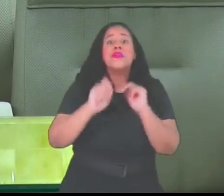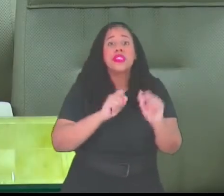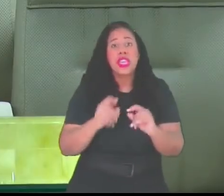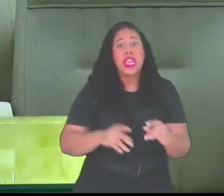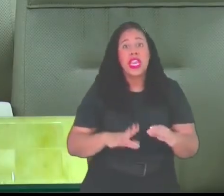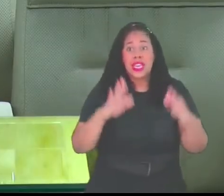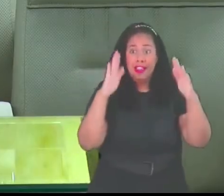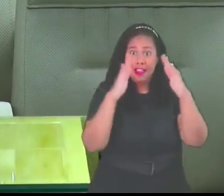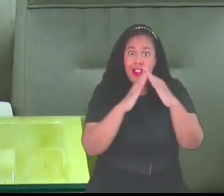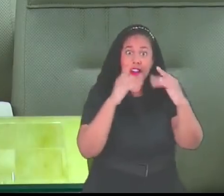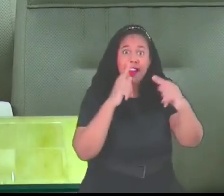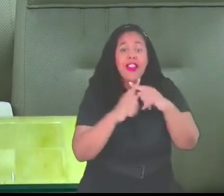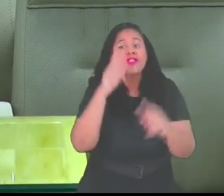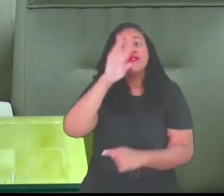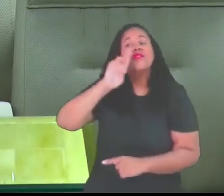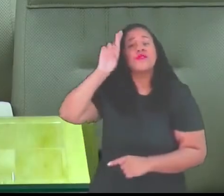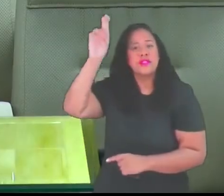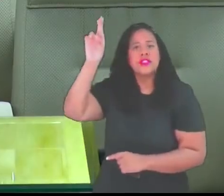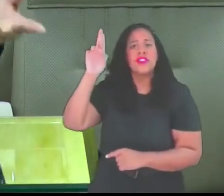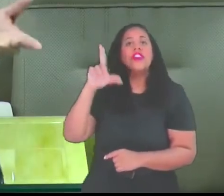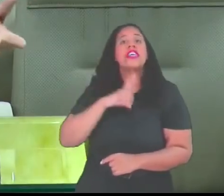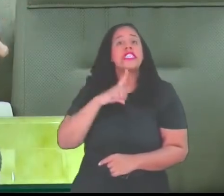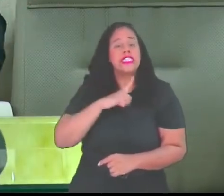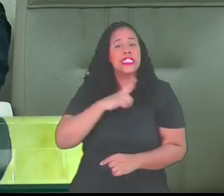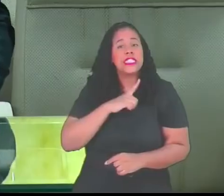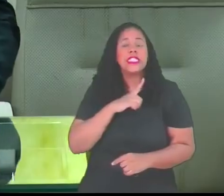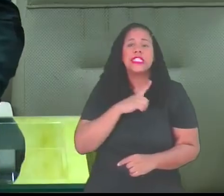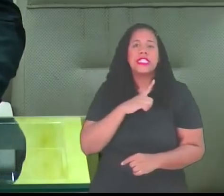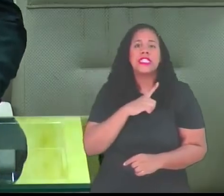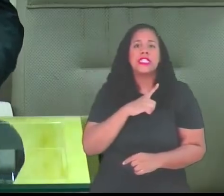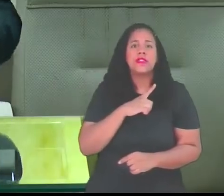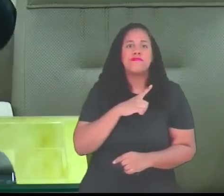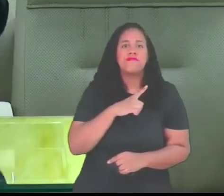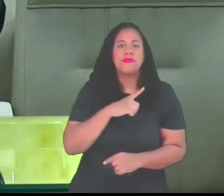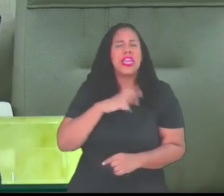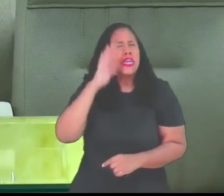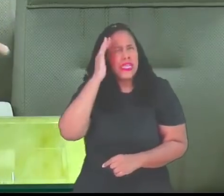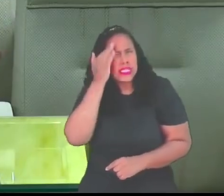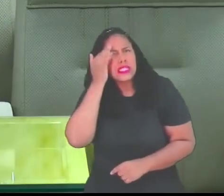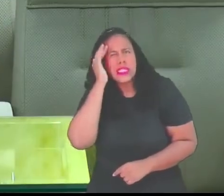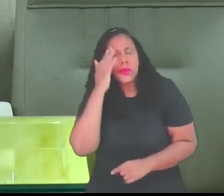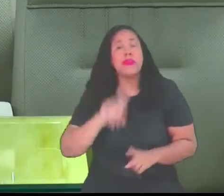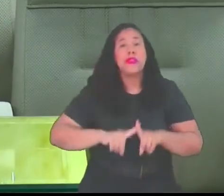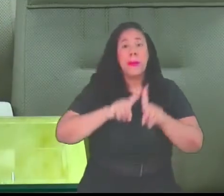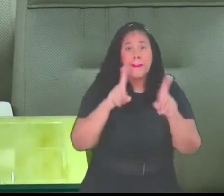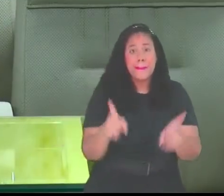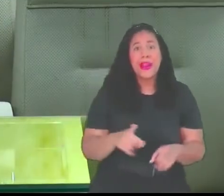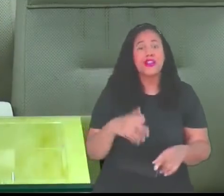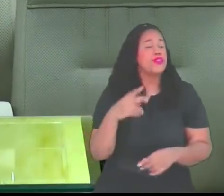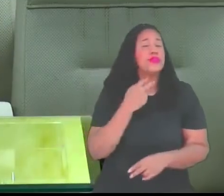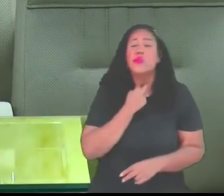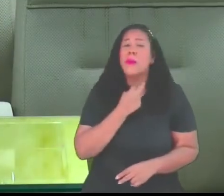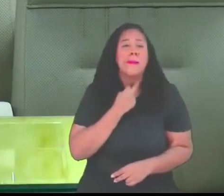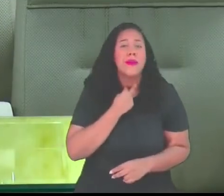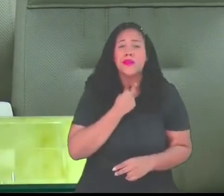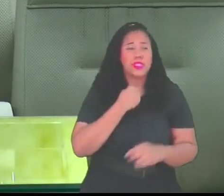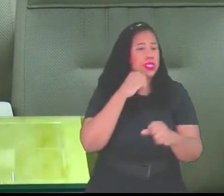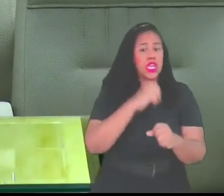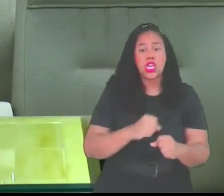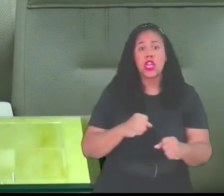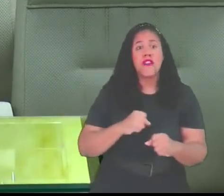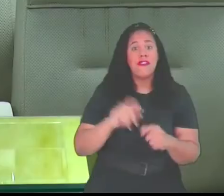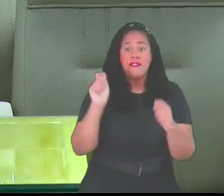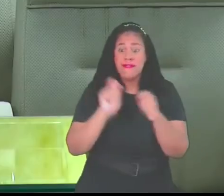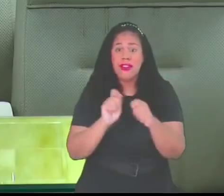do Senhor, ele tinha o intento, mas não pôde construir, porque um homem sanguinário derramou muito sangue, mas